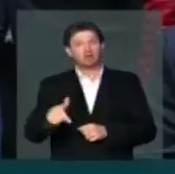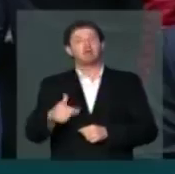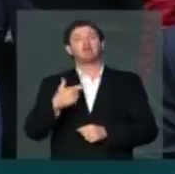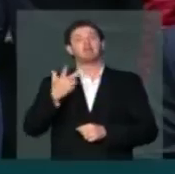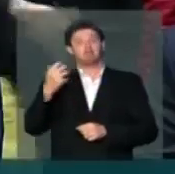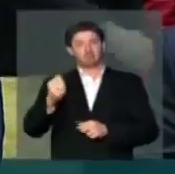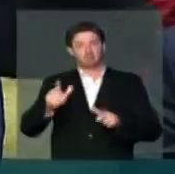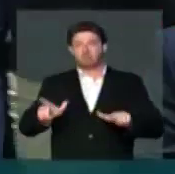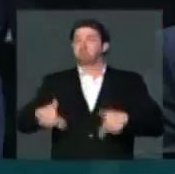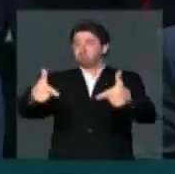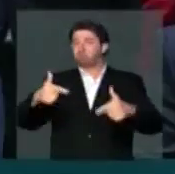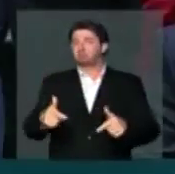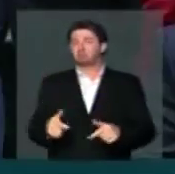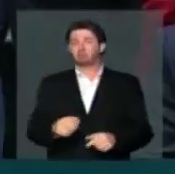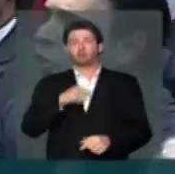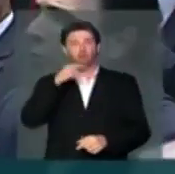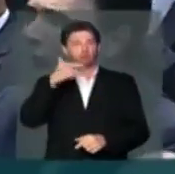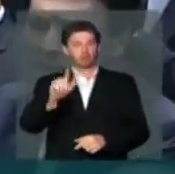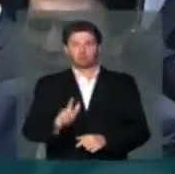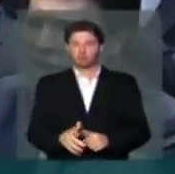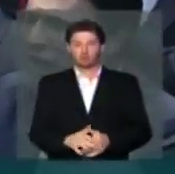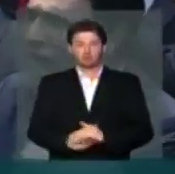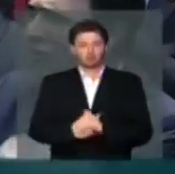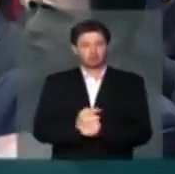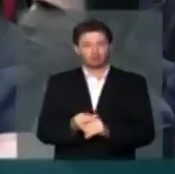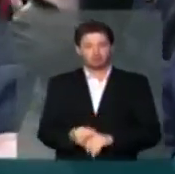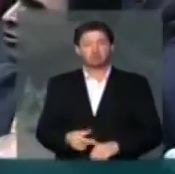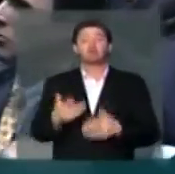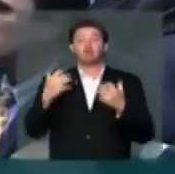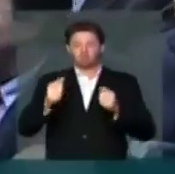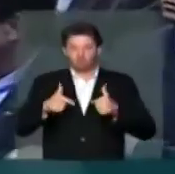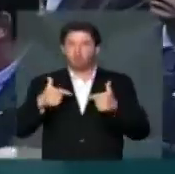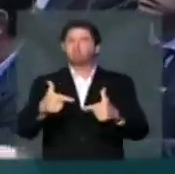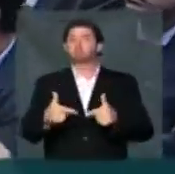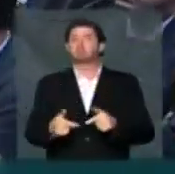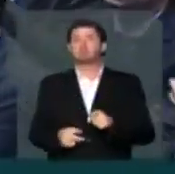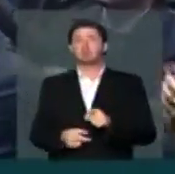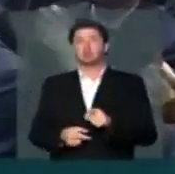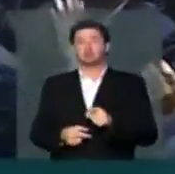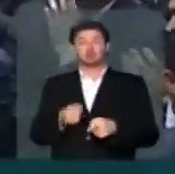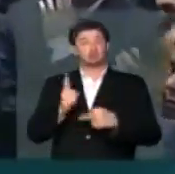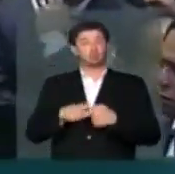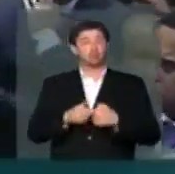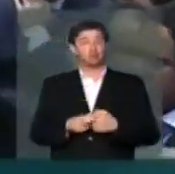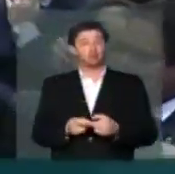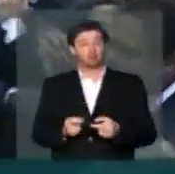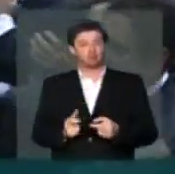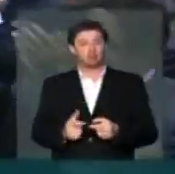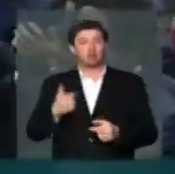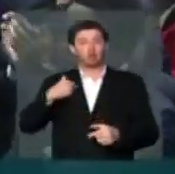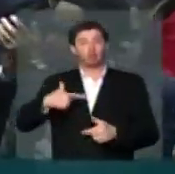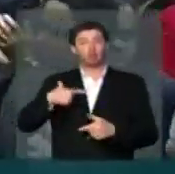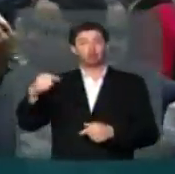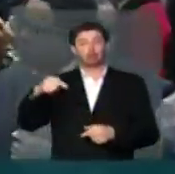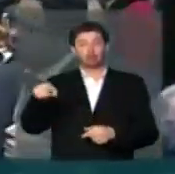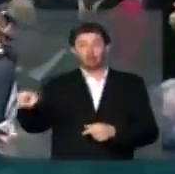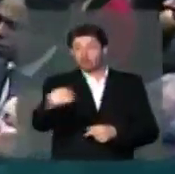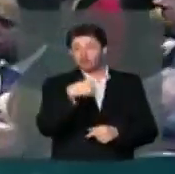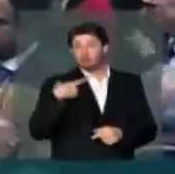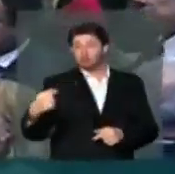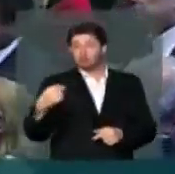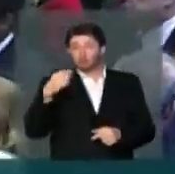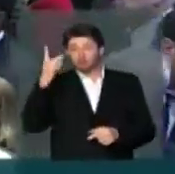que reagir, não resta a menor dúvida disso. E que ela reaja, porque eu fui eleito por